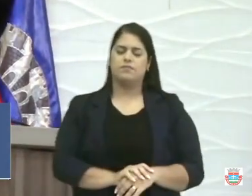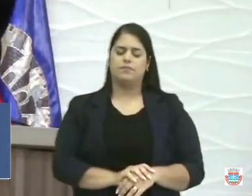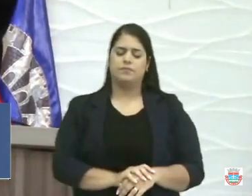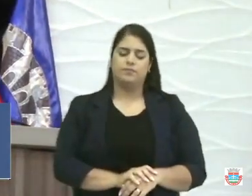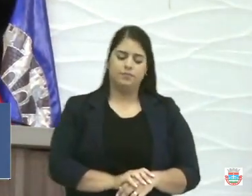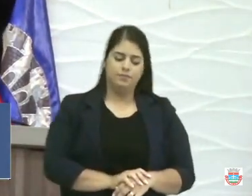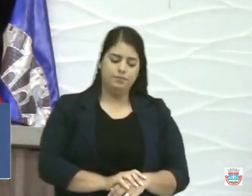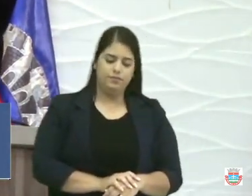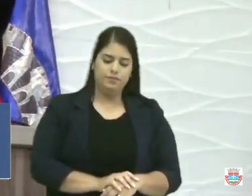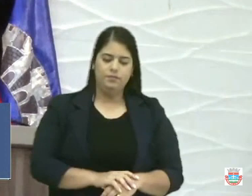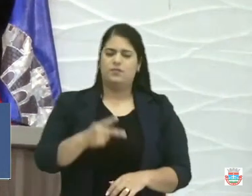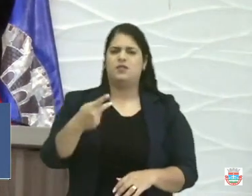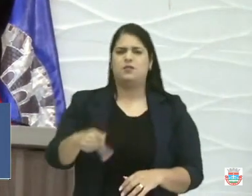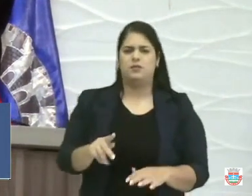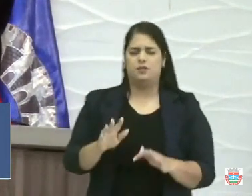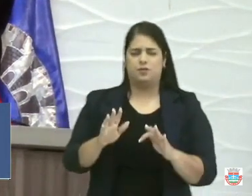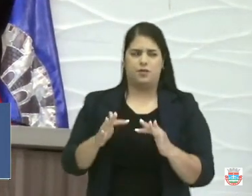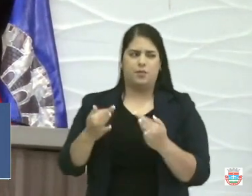vive sufruindo.